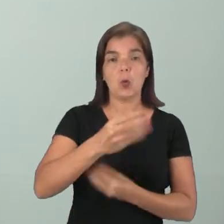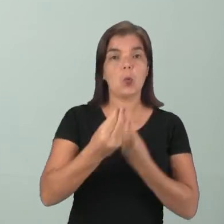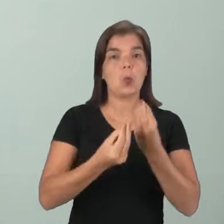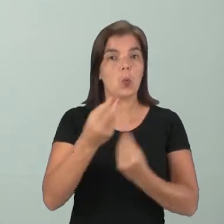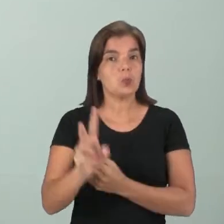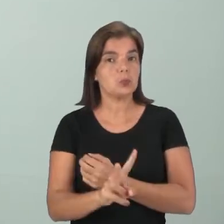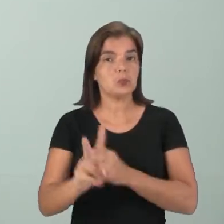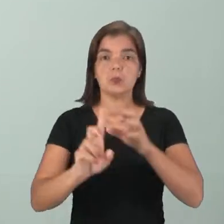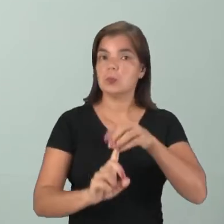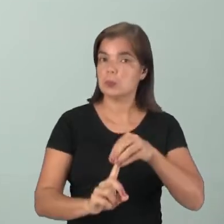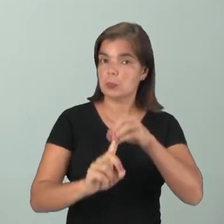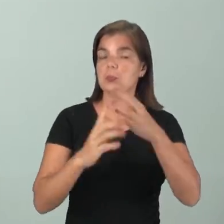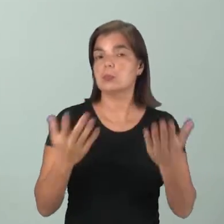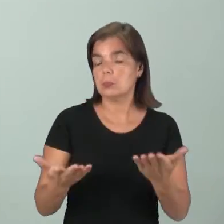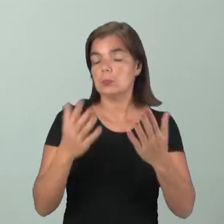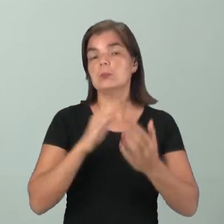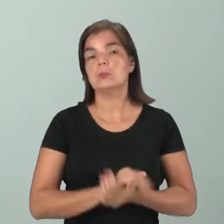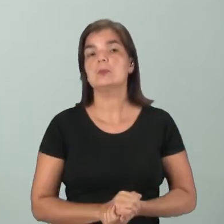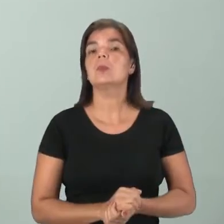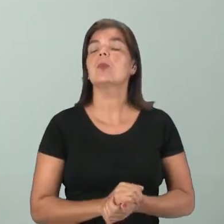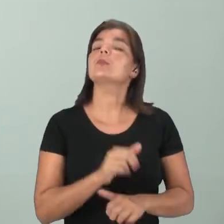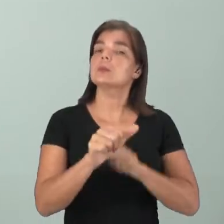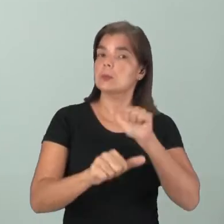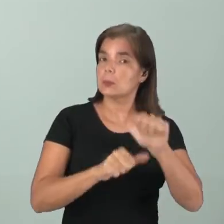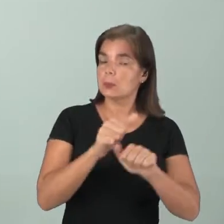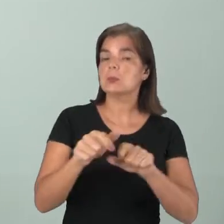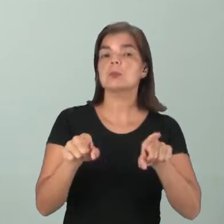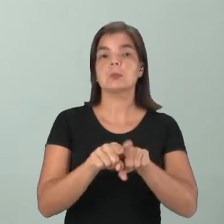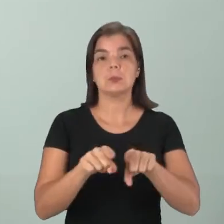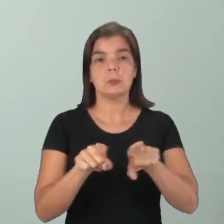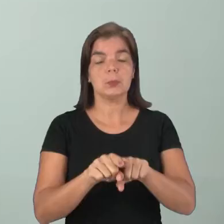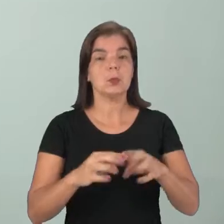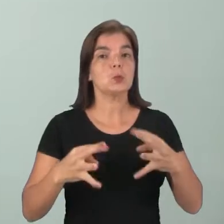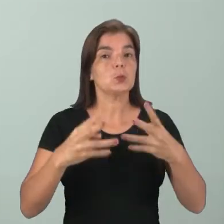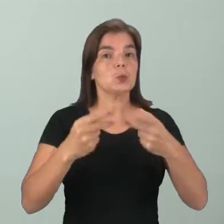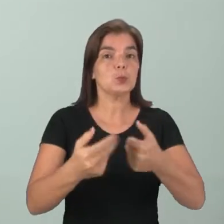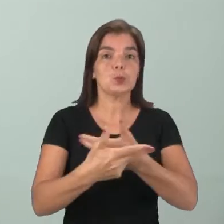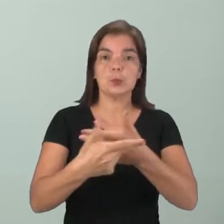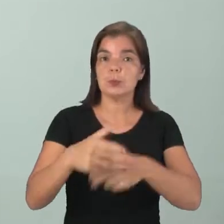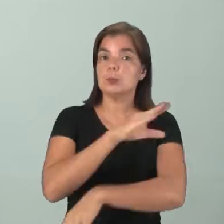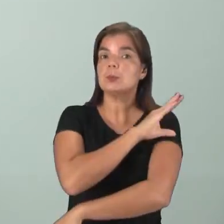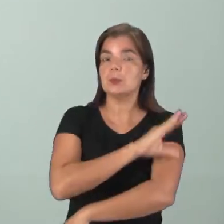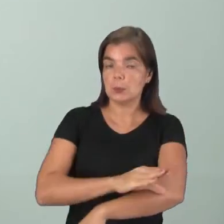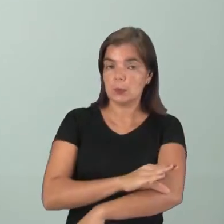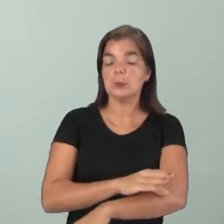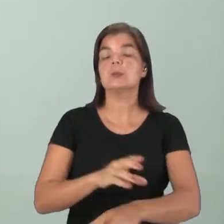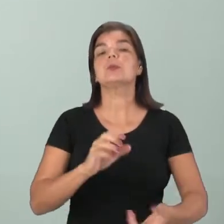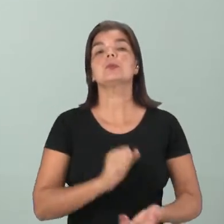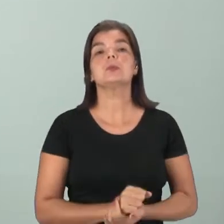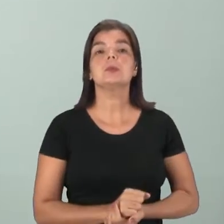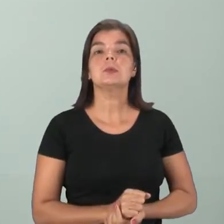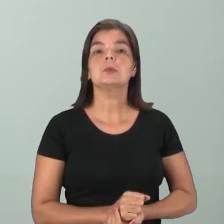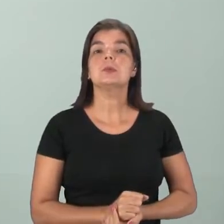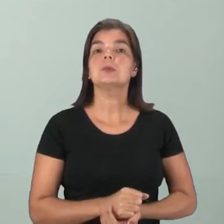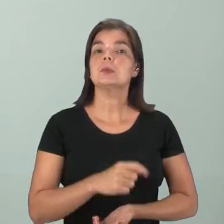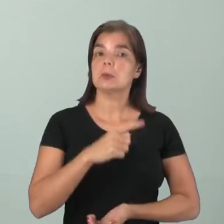rotulados e generalizados como um valor único, certo? Sendo que eles se transformam, se modificam. Então, todas as